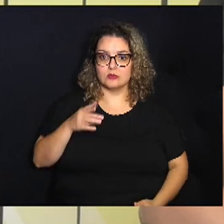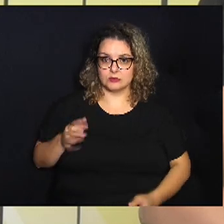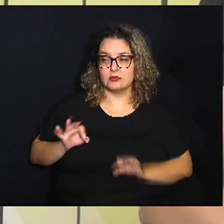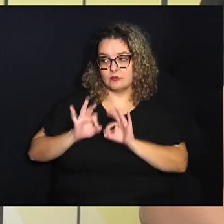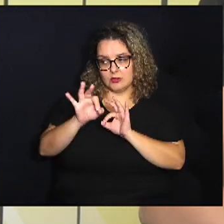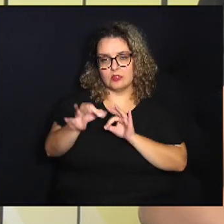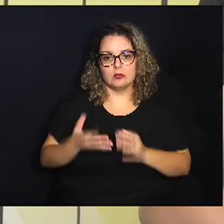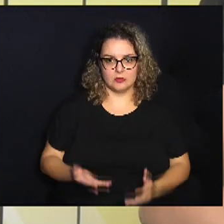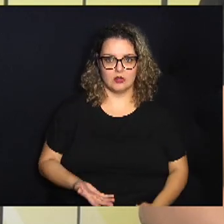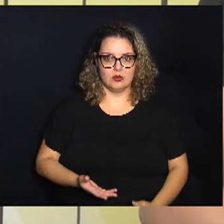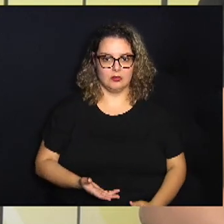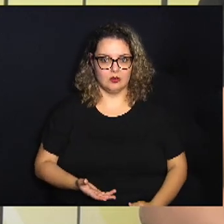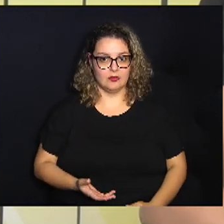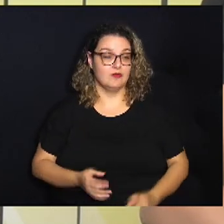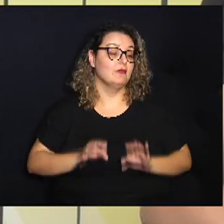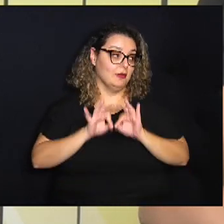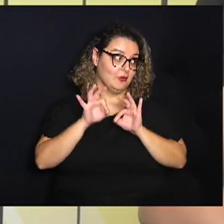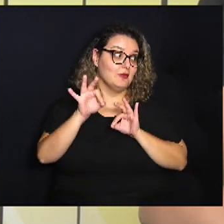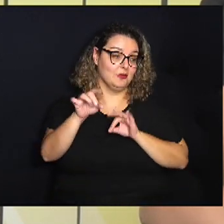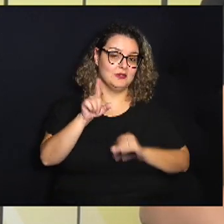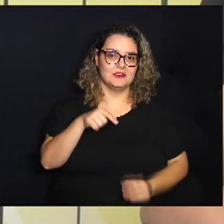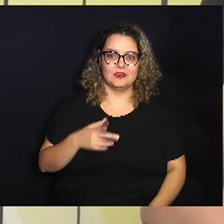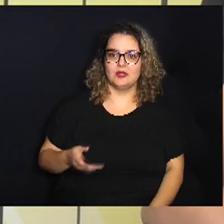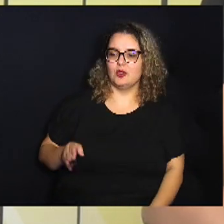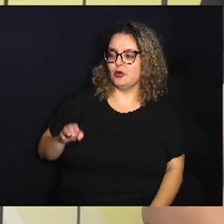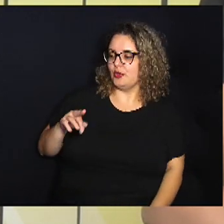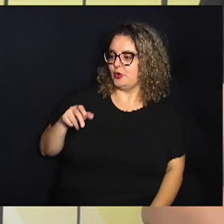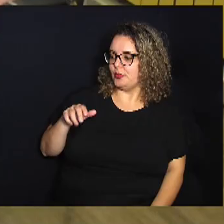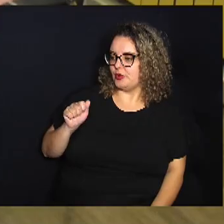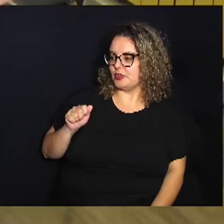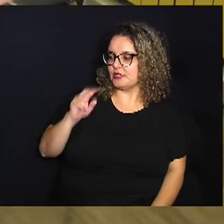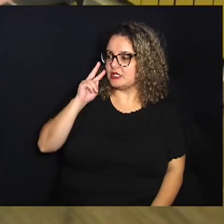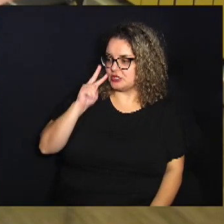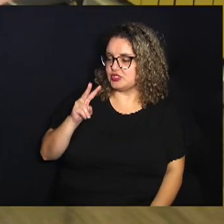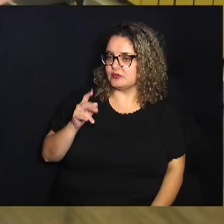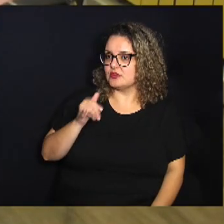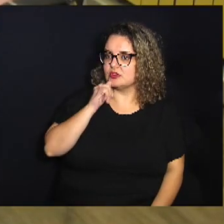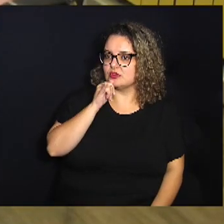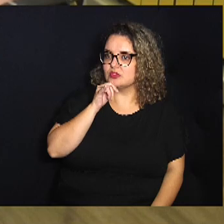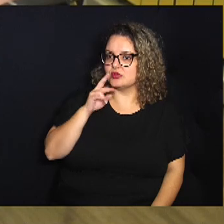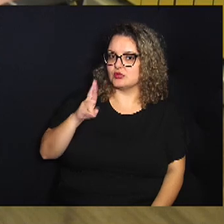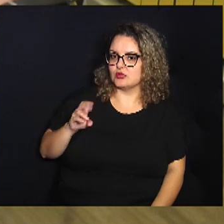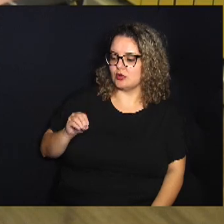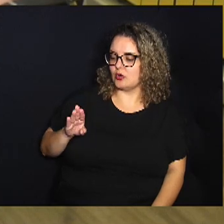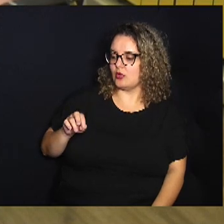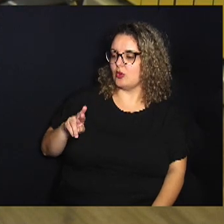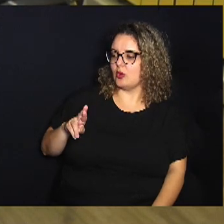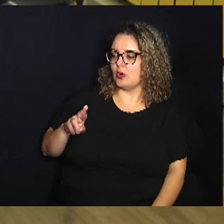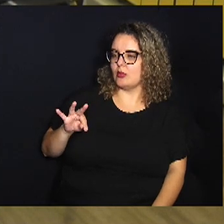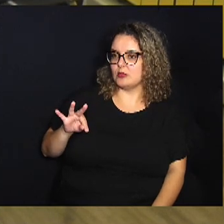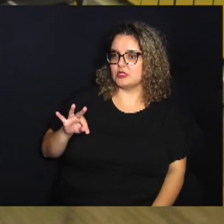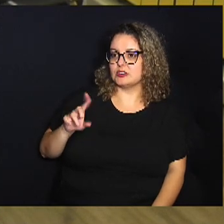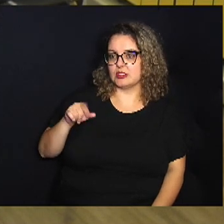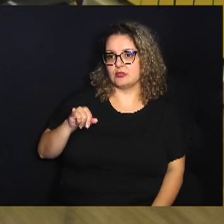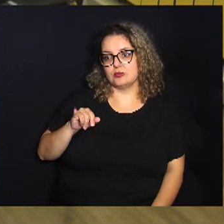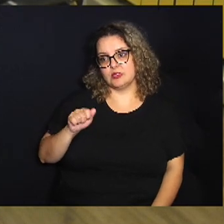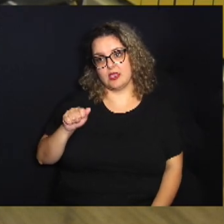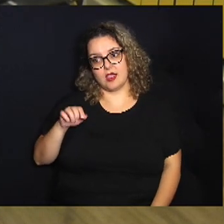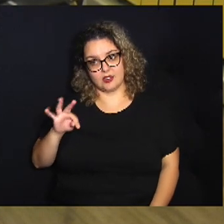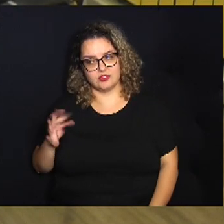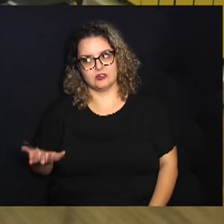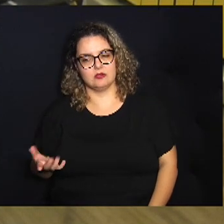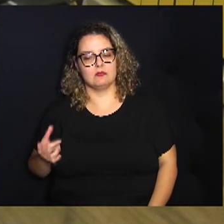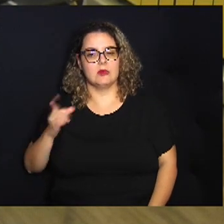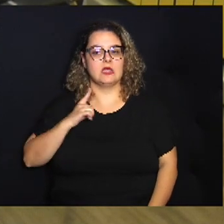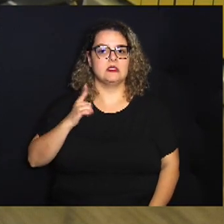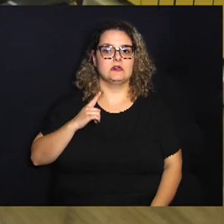E foi muito longe, né? Ô, Bruna, a gente viu este exemplo, né, do Robert Scheidt, que é do iate, mas ele tem uma inspiração